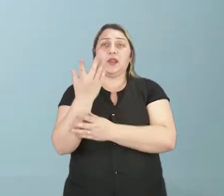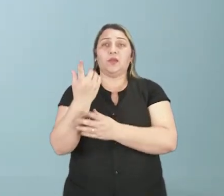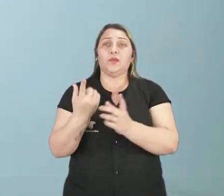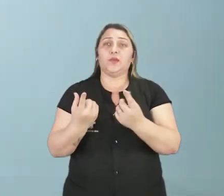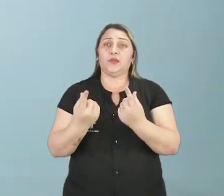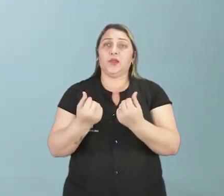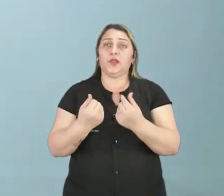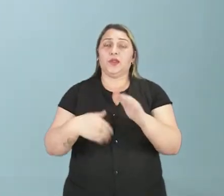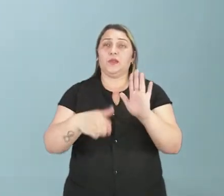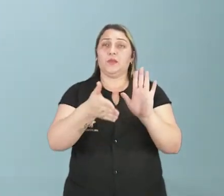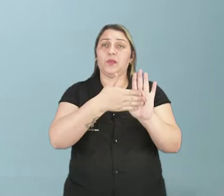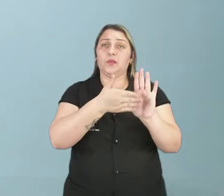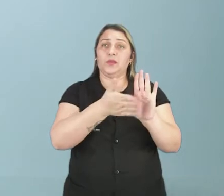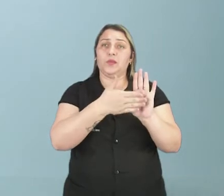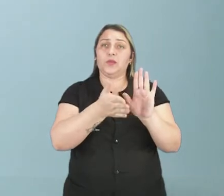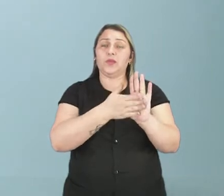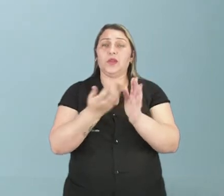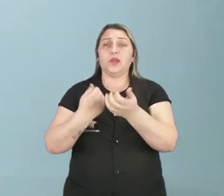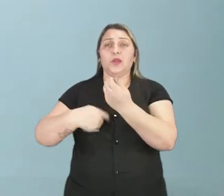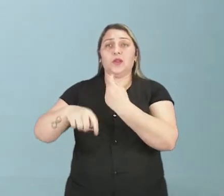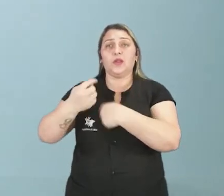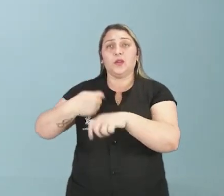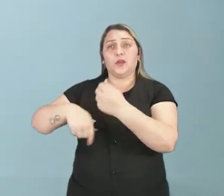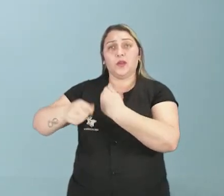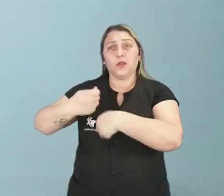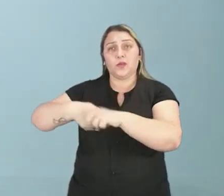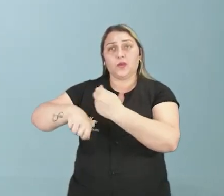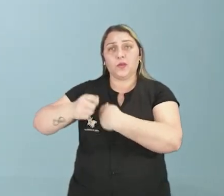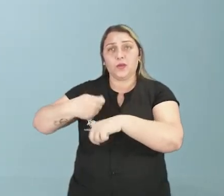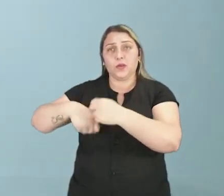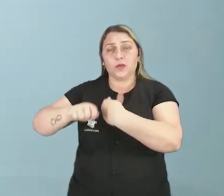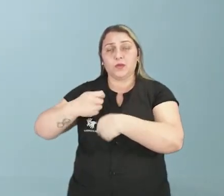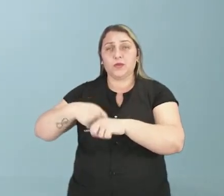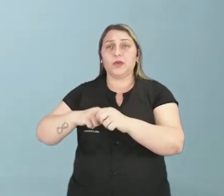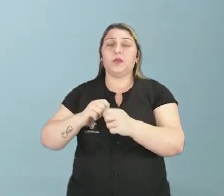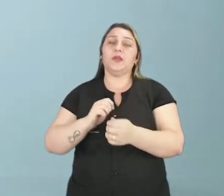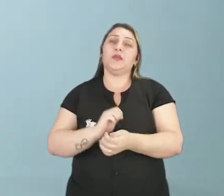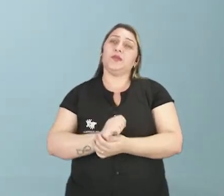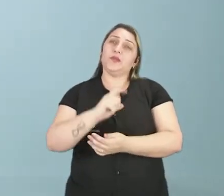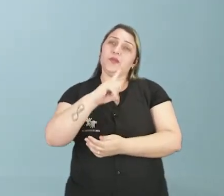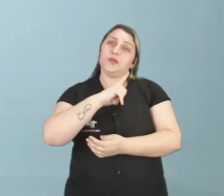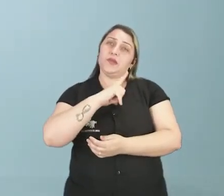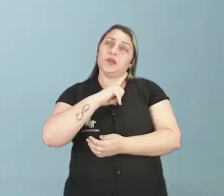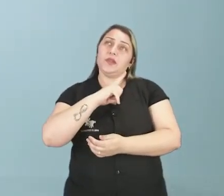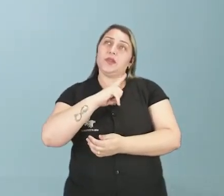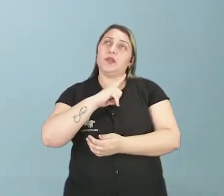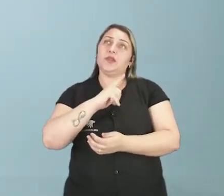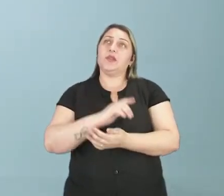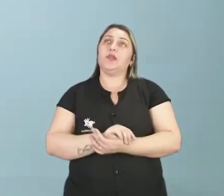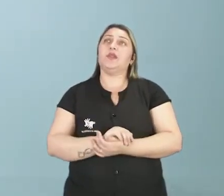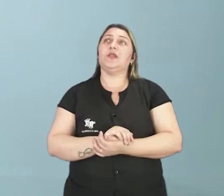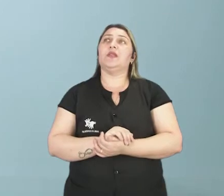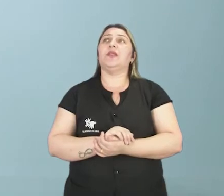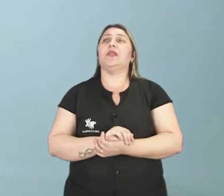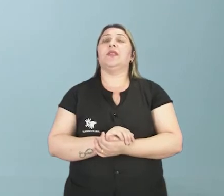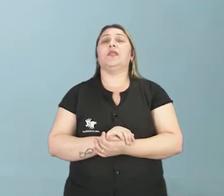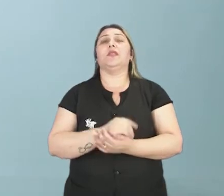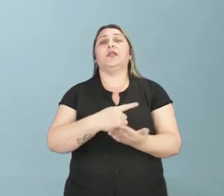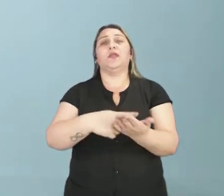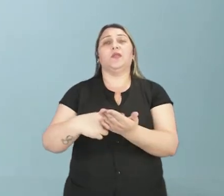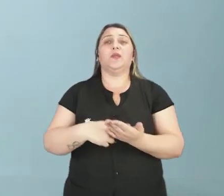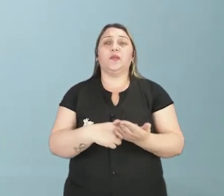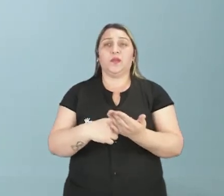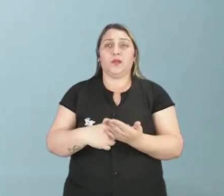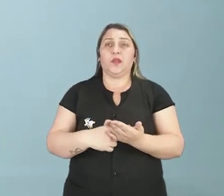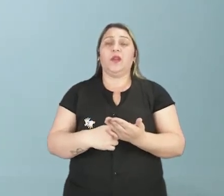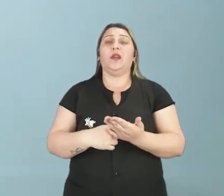essa proposta da economia para que pudesse haver a negociação, o